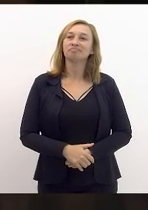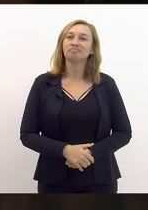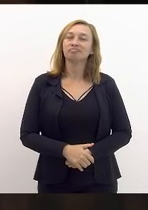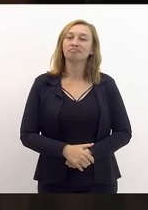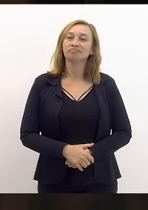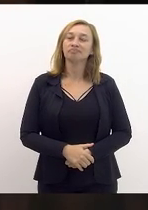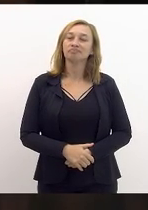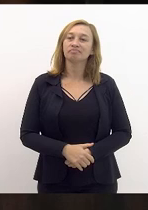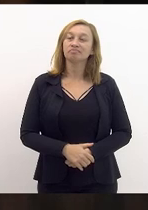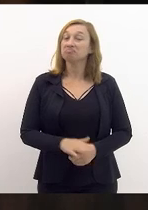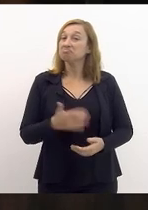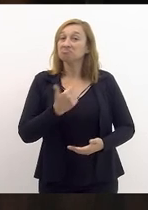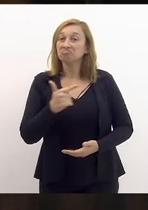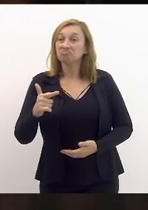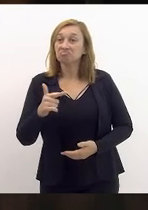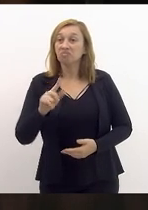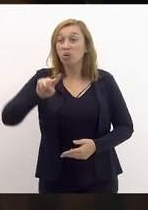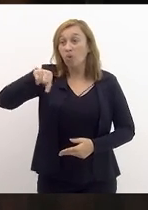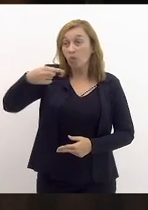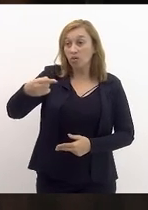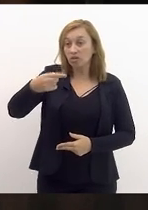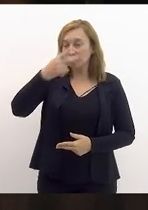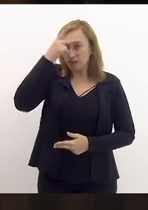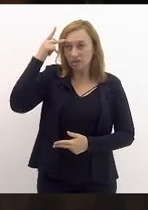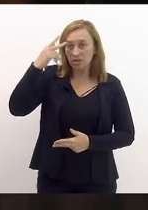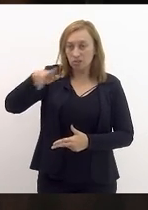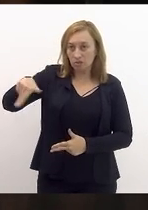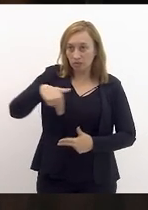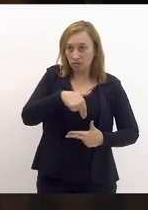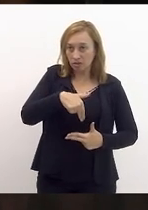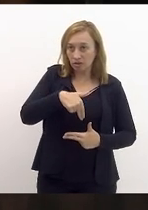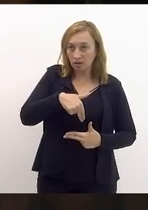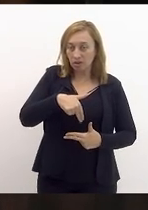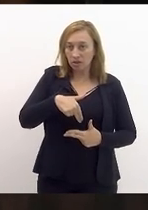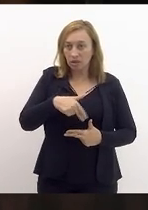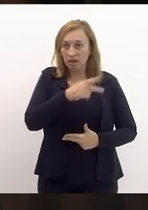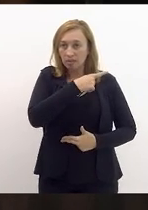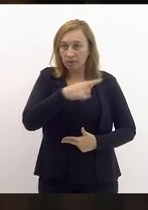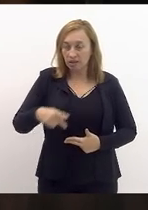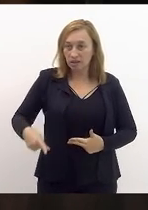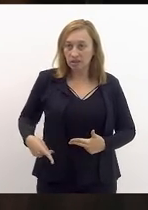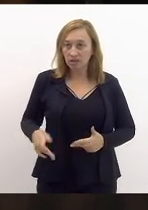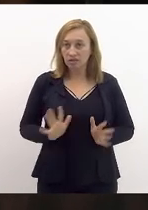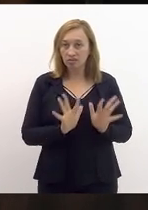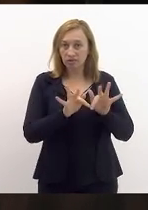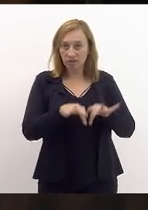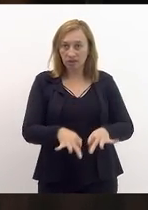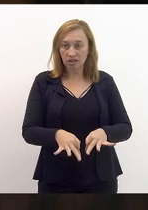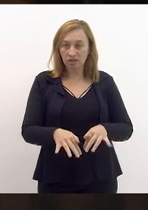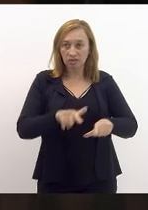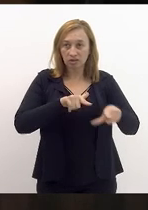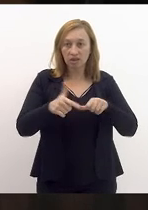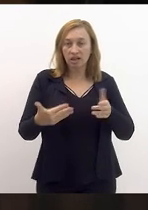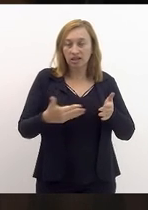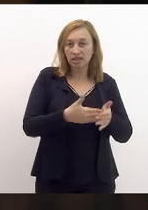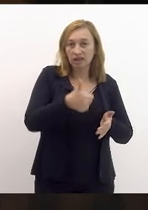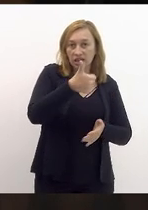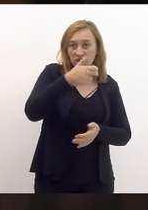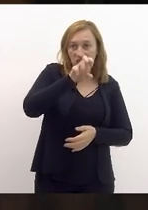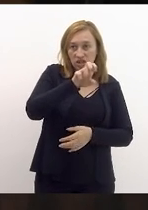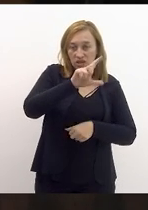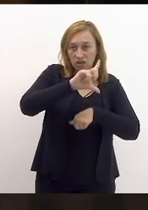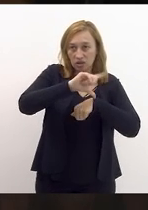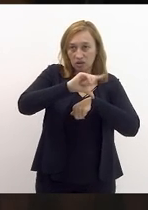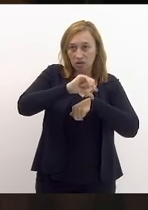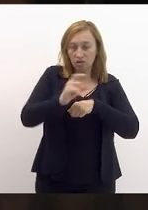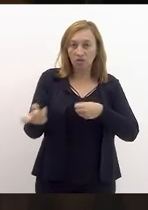e não havendo mais oradores escrito à presidência suspende os trabalhos até às 15horas